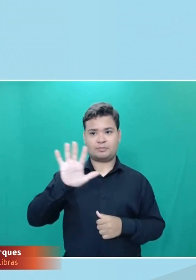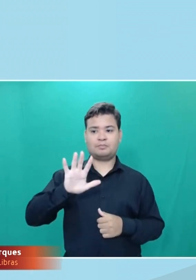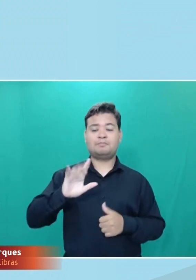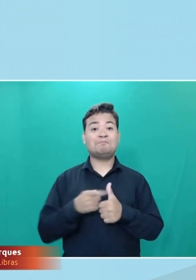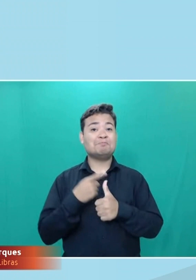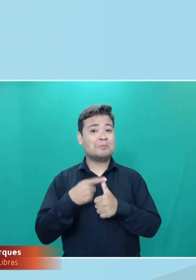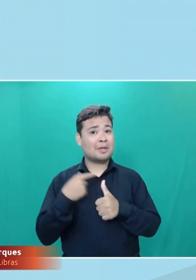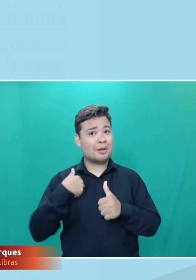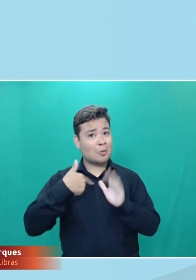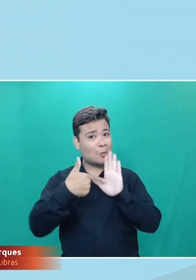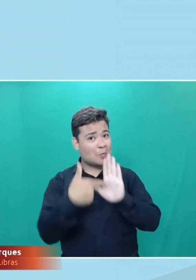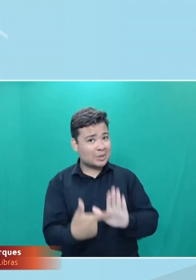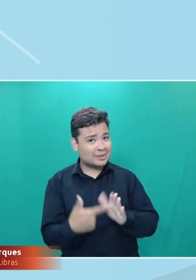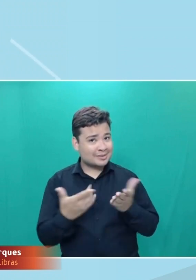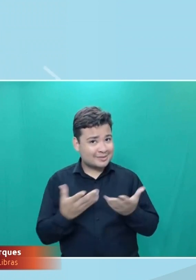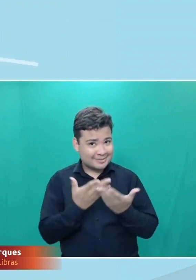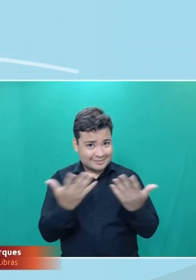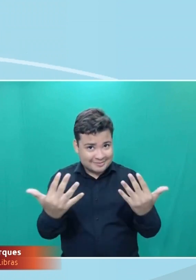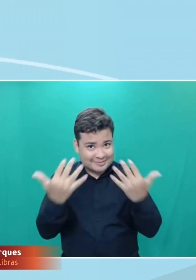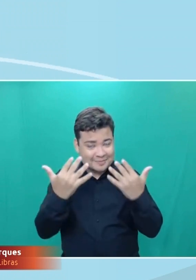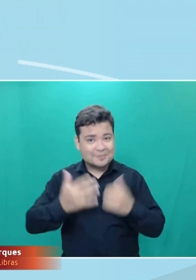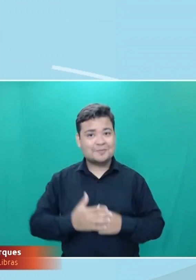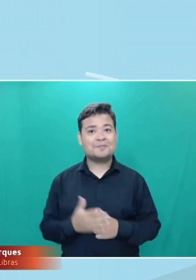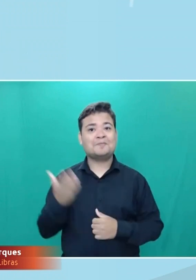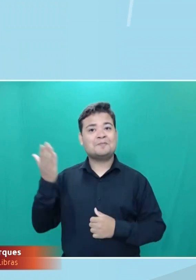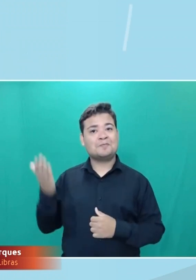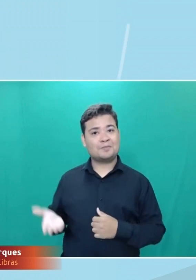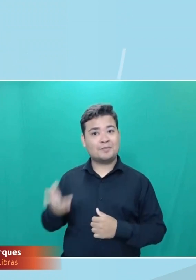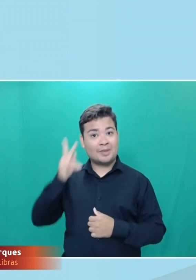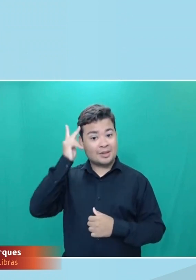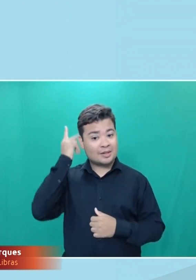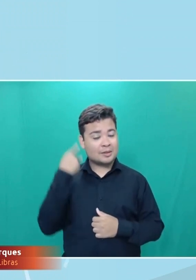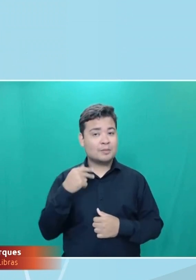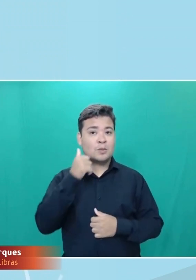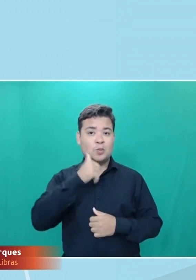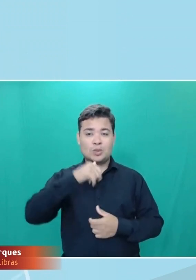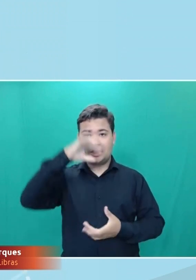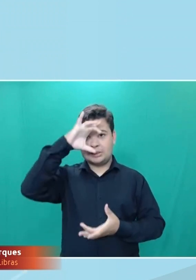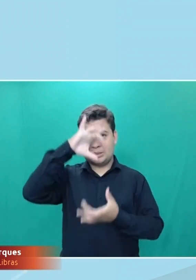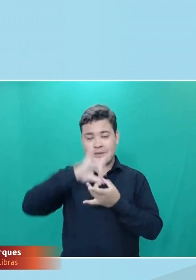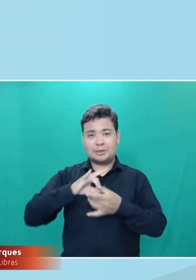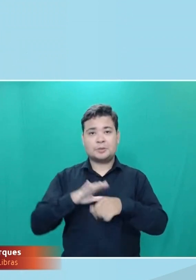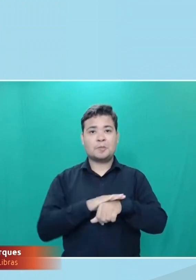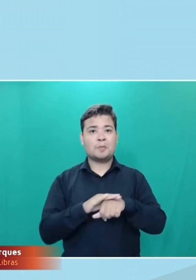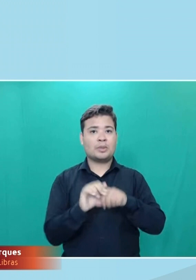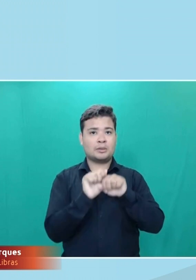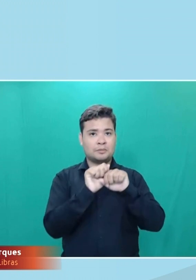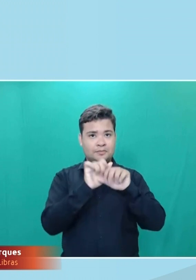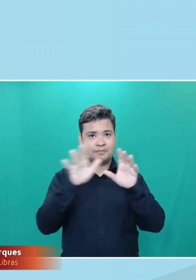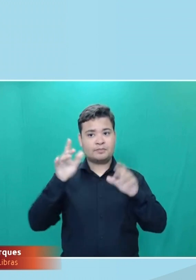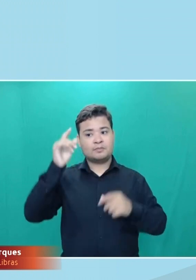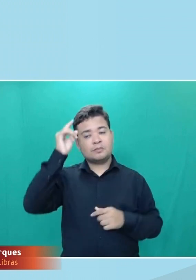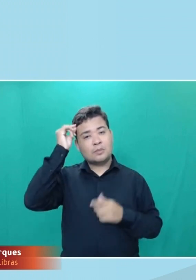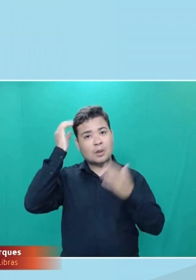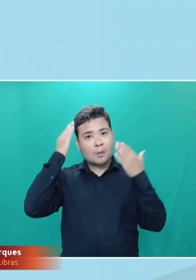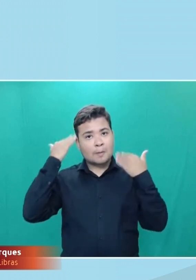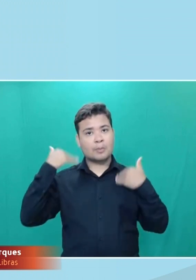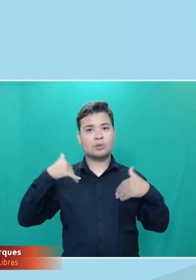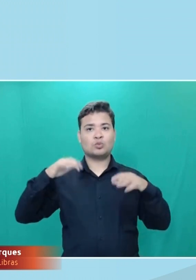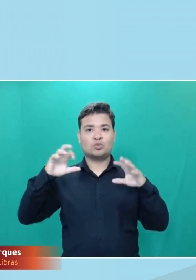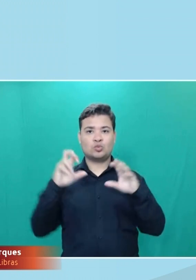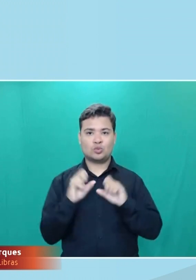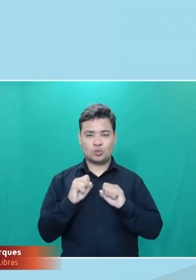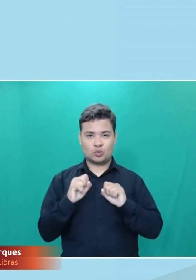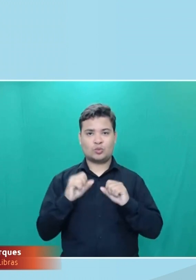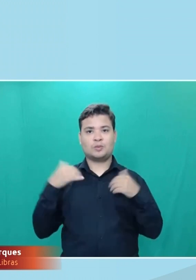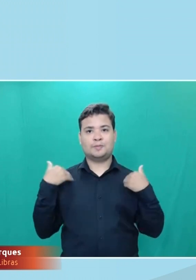apresentar para você, que nos assiste. Eu sou a Camila Maia, uma mulher cis, de pele clara, com cabelos escuros e lisos na